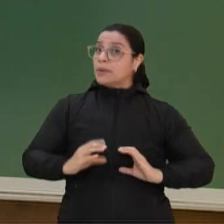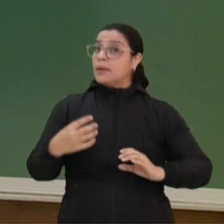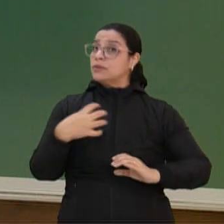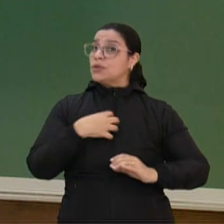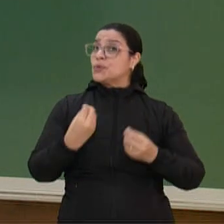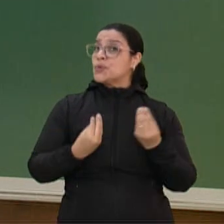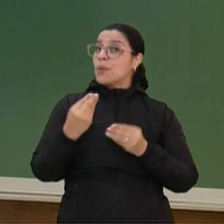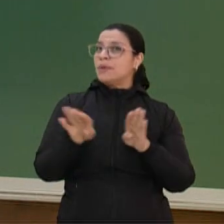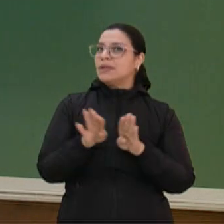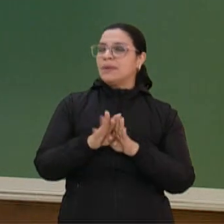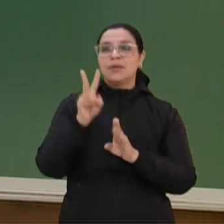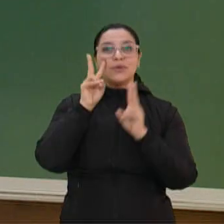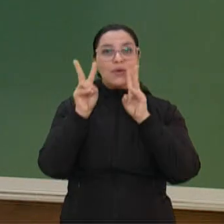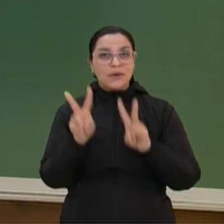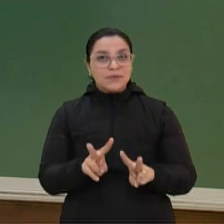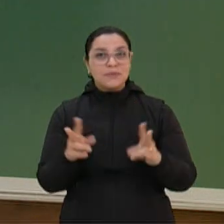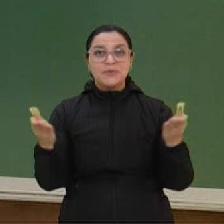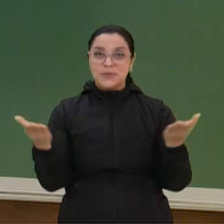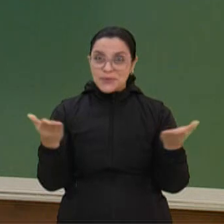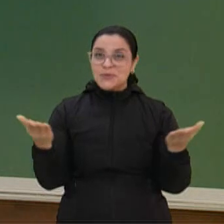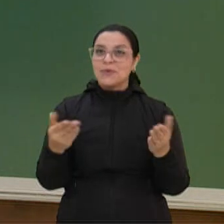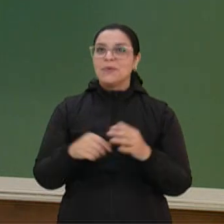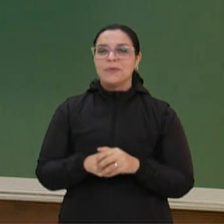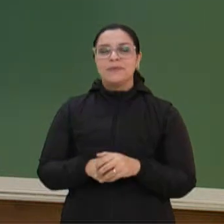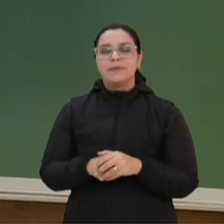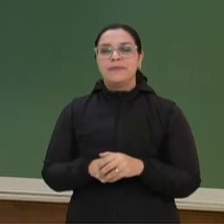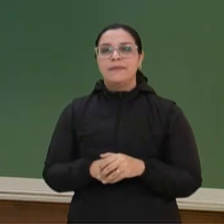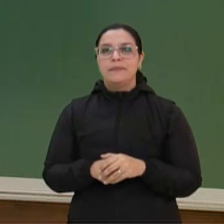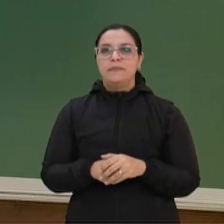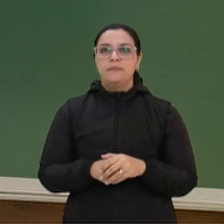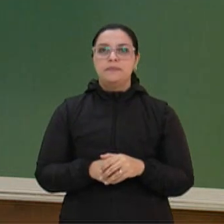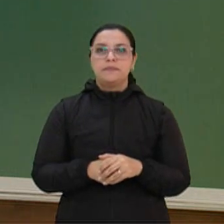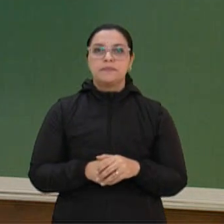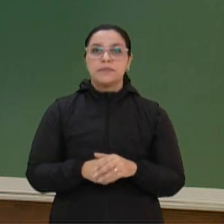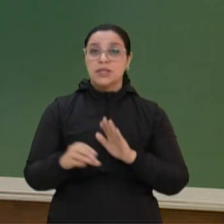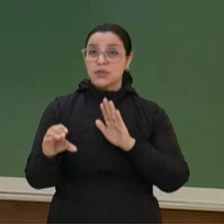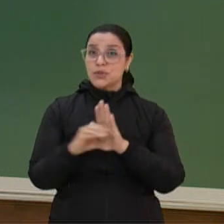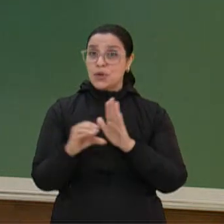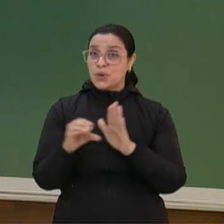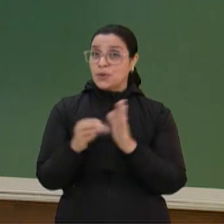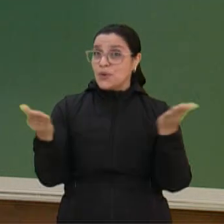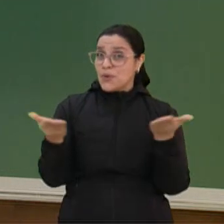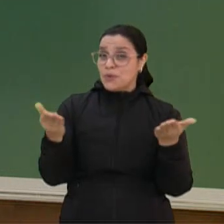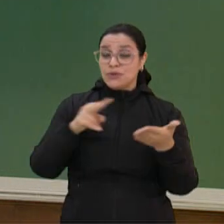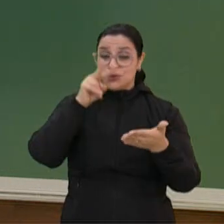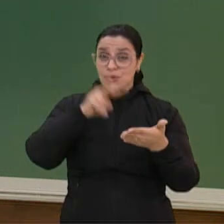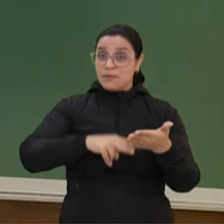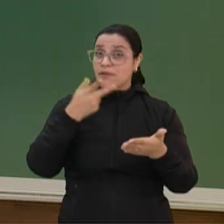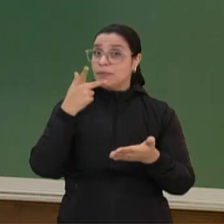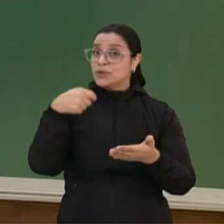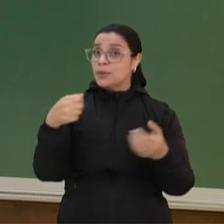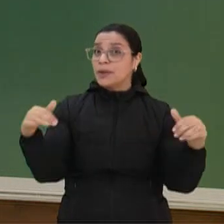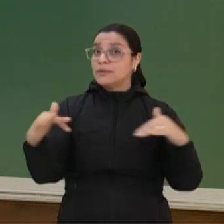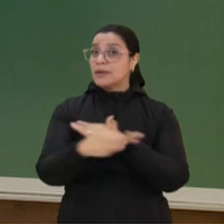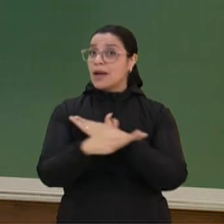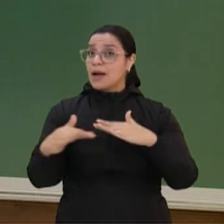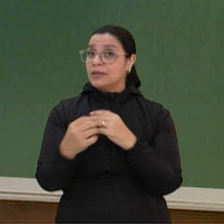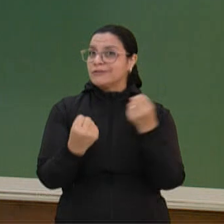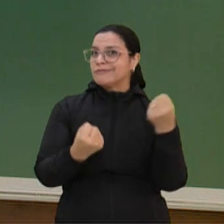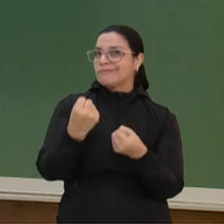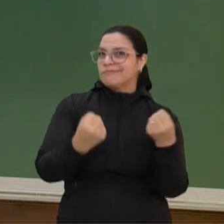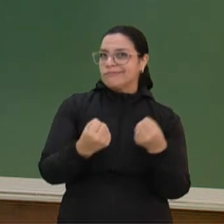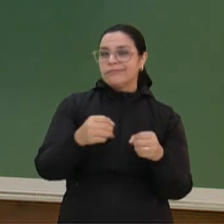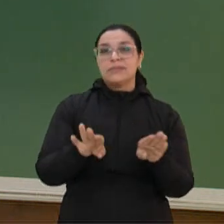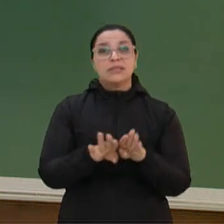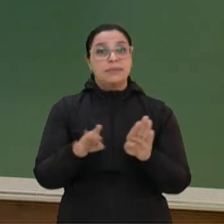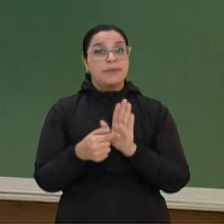comportamentos, como nós vimos nessa crônica de hoje, sobre o trânsito.